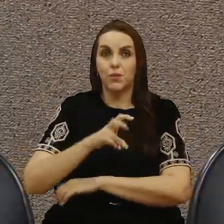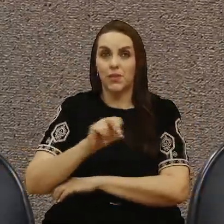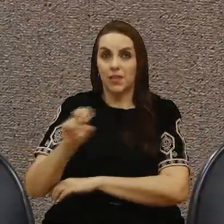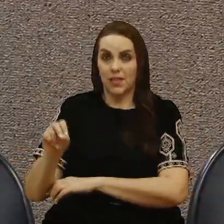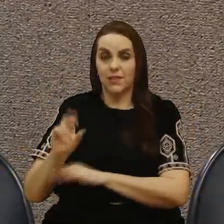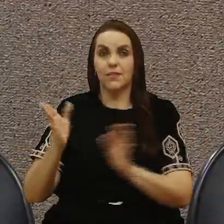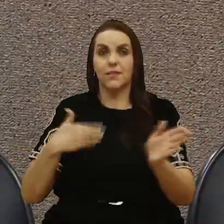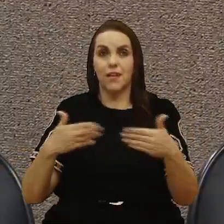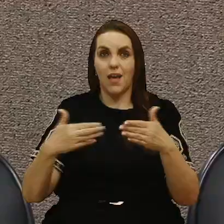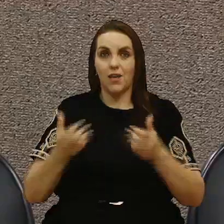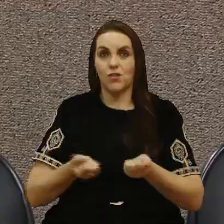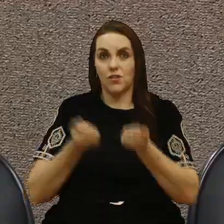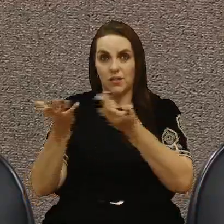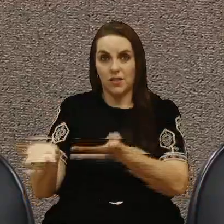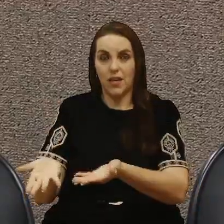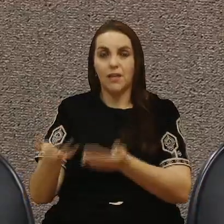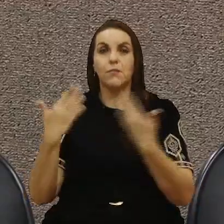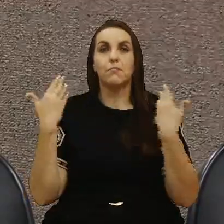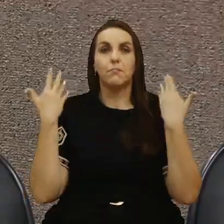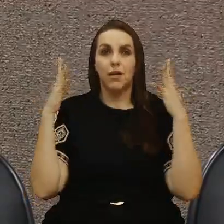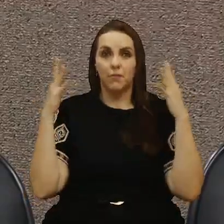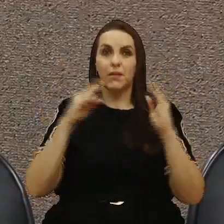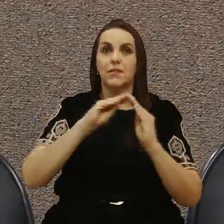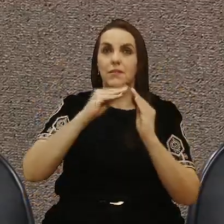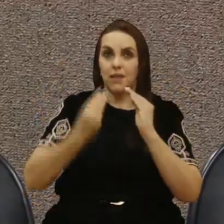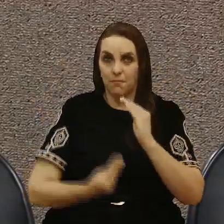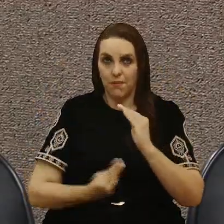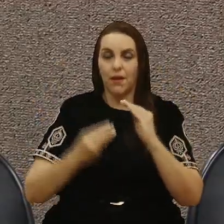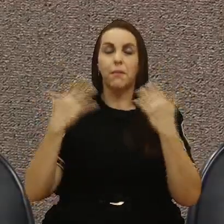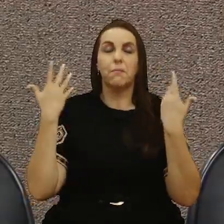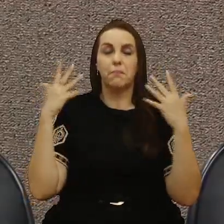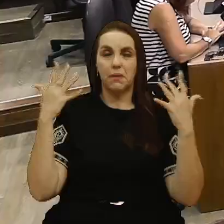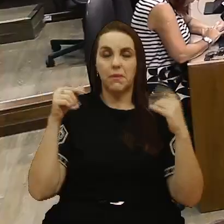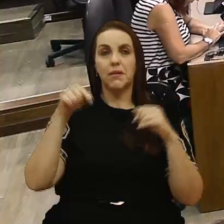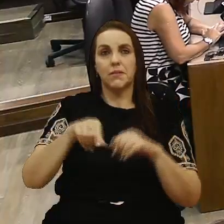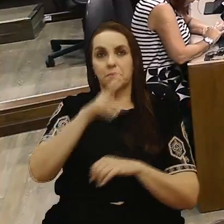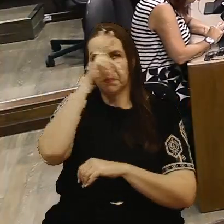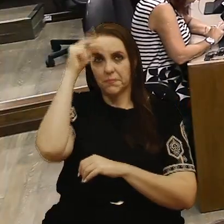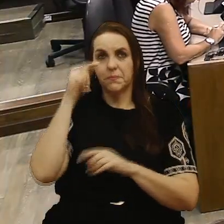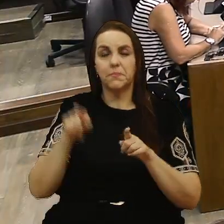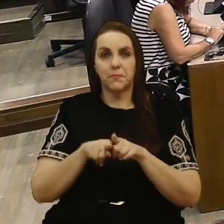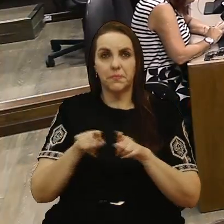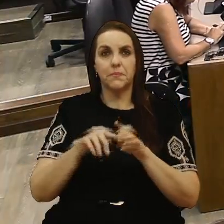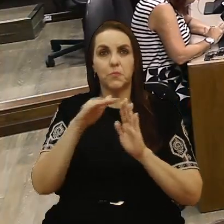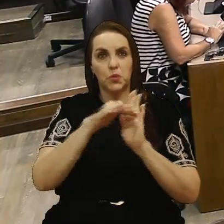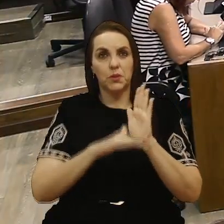ainda muitas. Parabéns ao SAMAI, parabéns ao Executivo por esse programa tão importante.